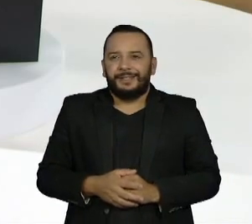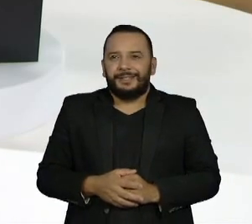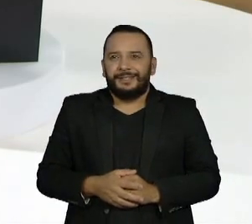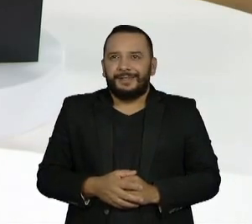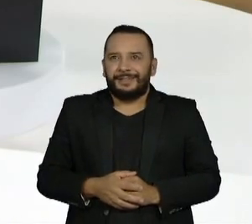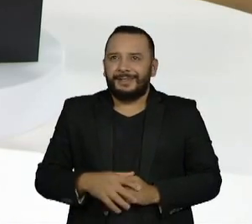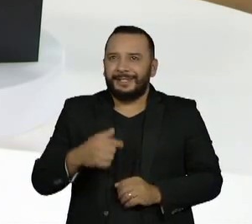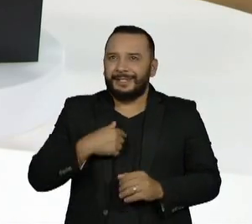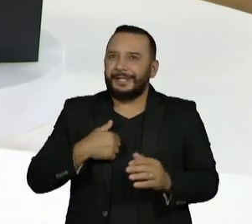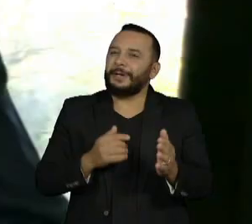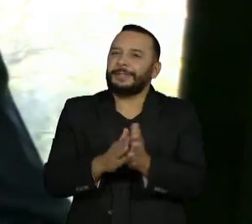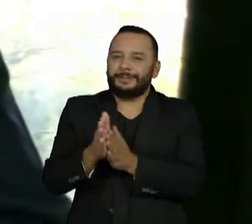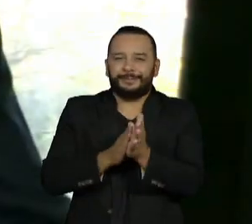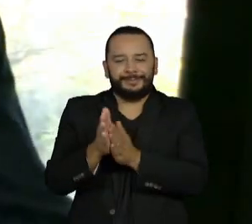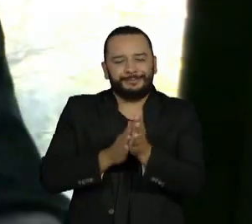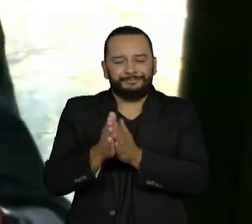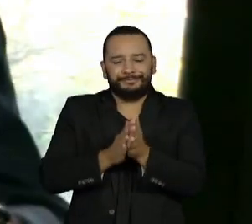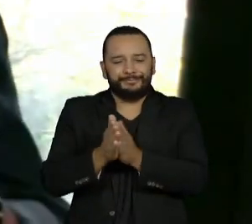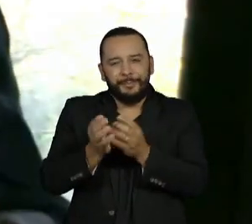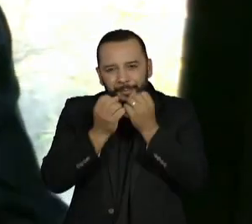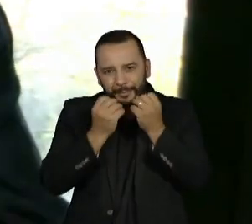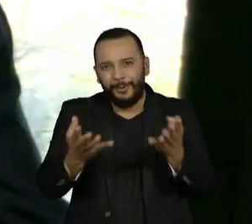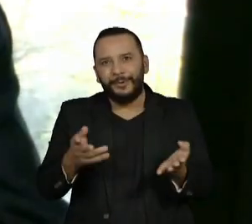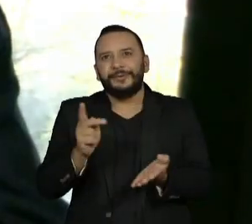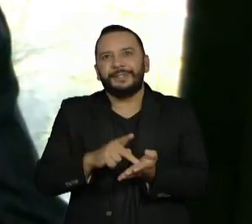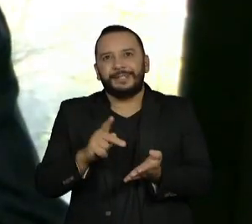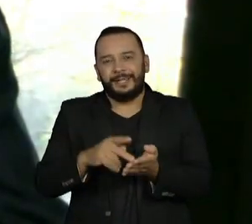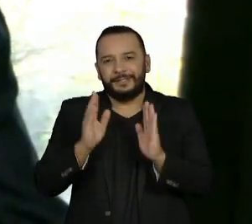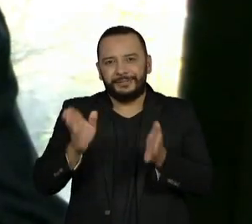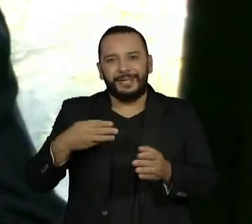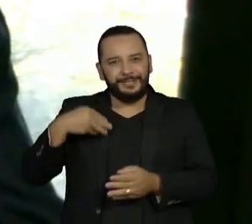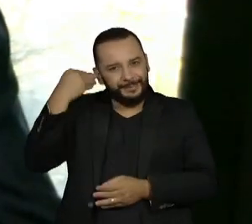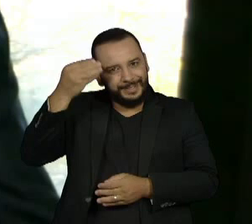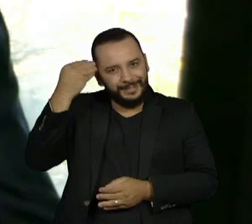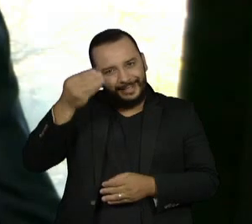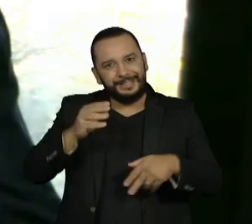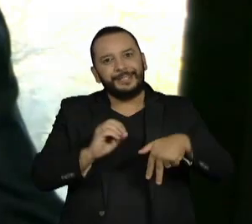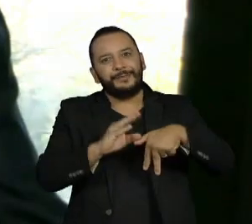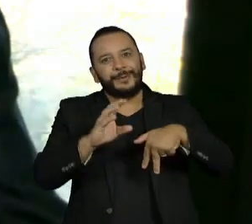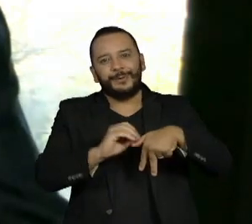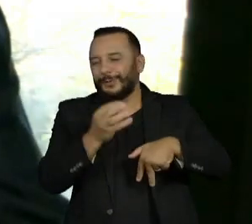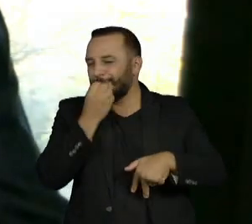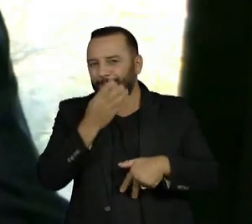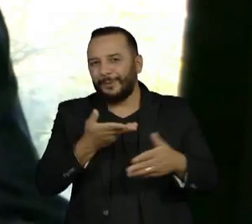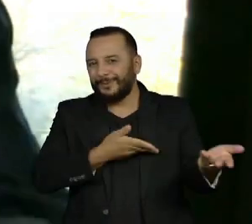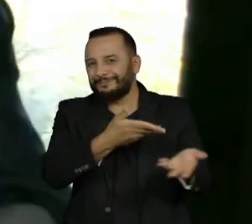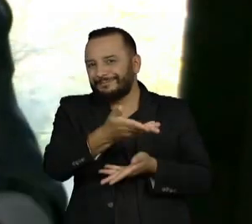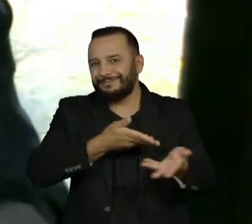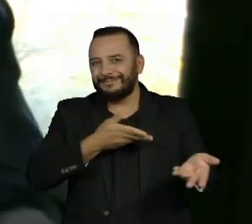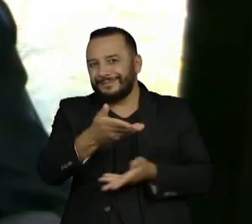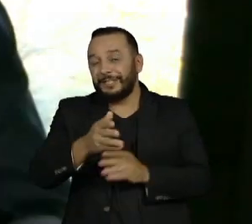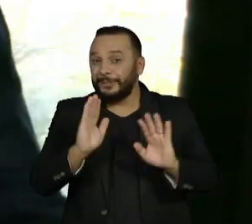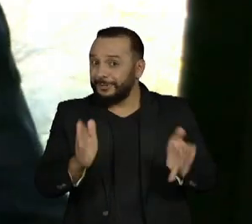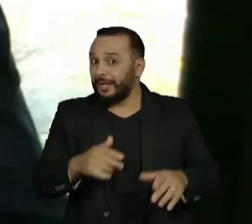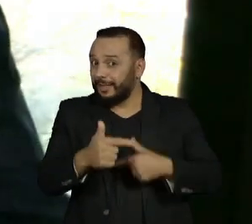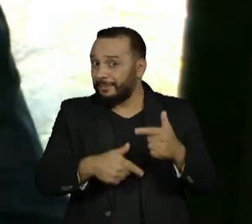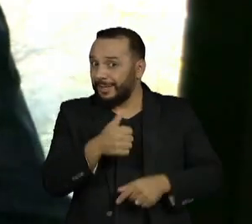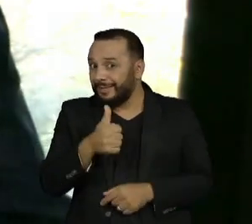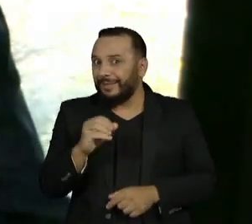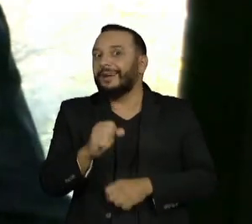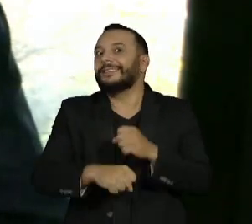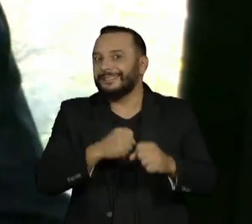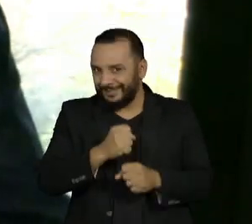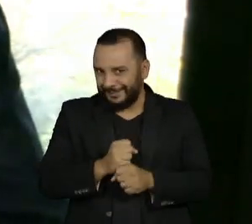A expectativa é muito boa. A minha experiência com a cultura foi ótima. Eu passei 10 anos aí